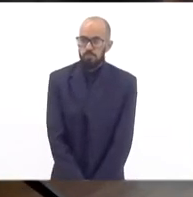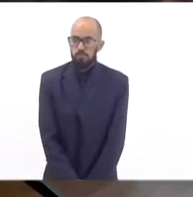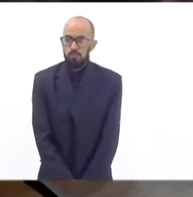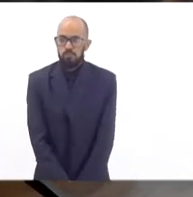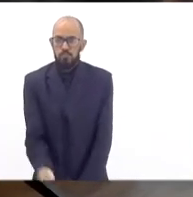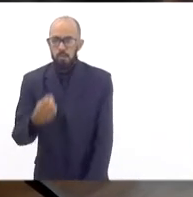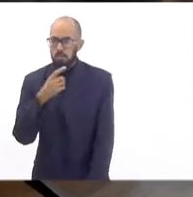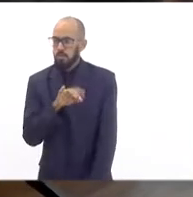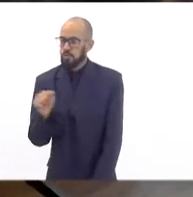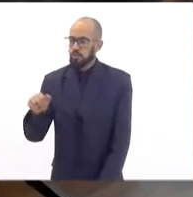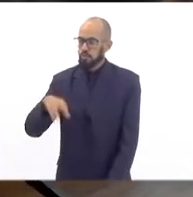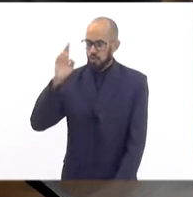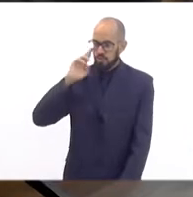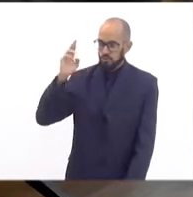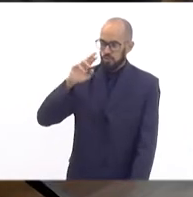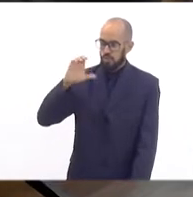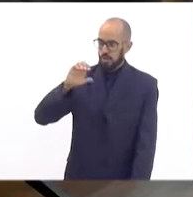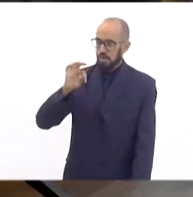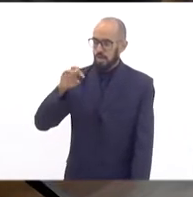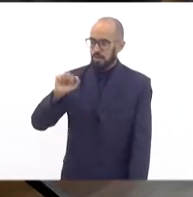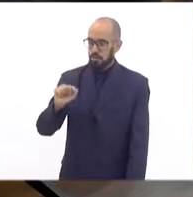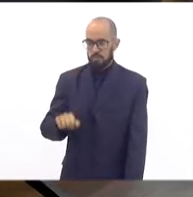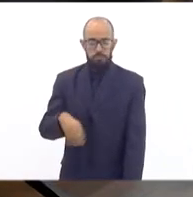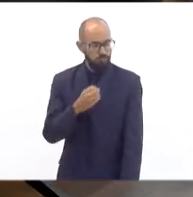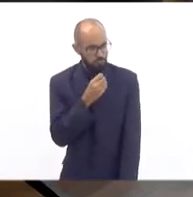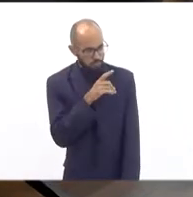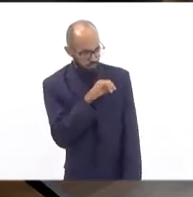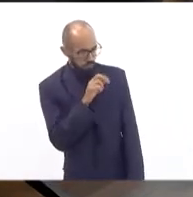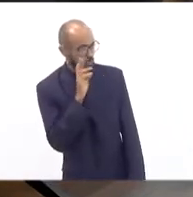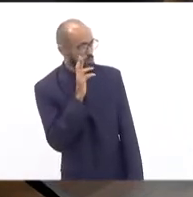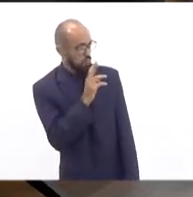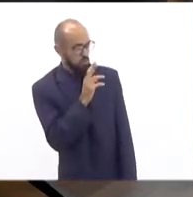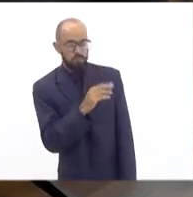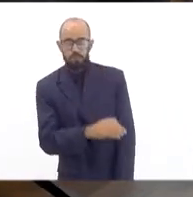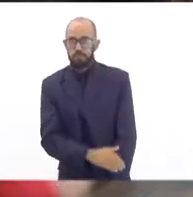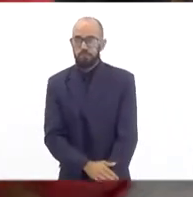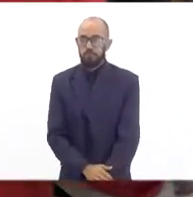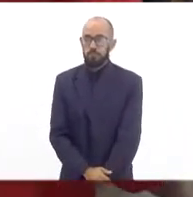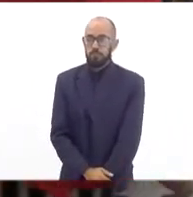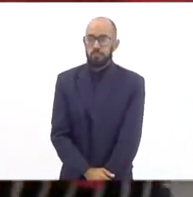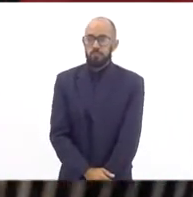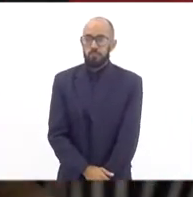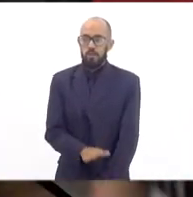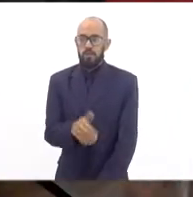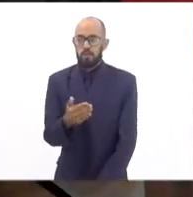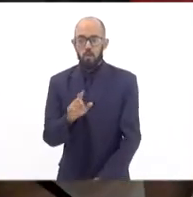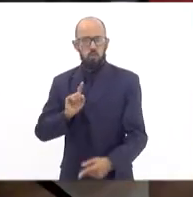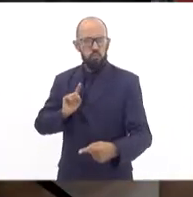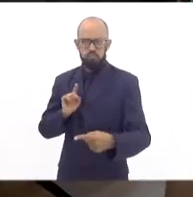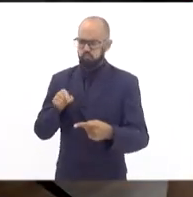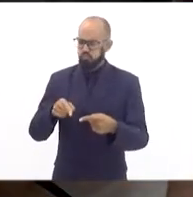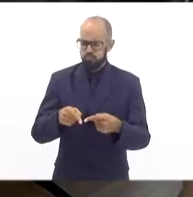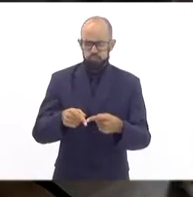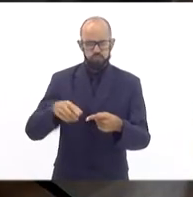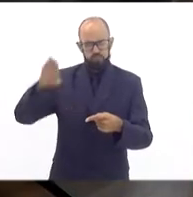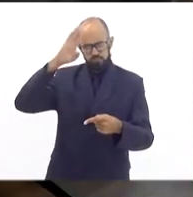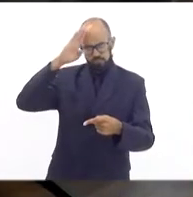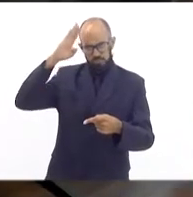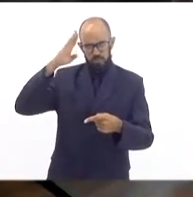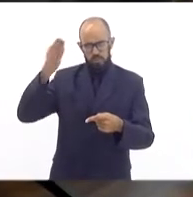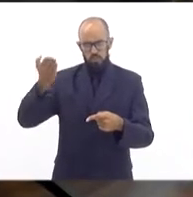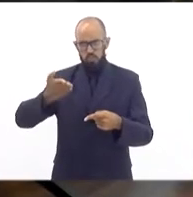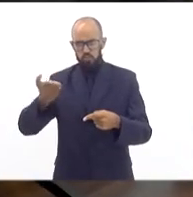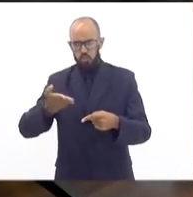Bom dia, senhora Kátia. Bom dia, senhor. O enfoque central no dia de hoje, aqui